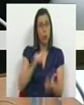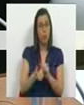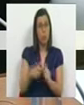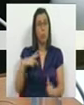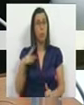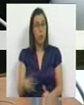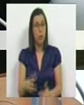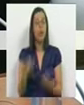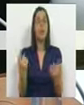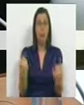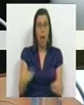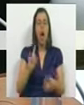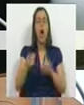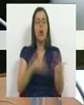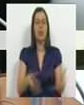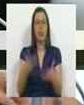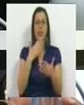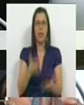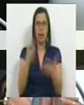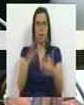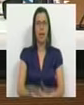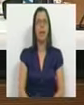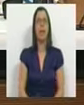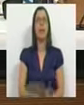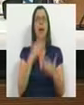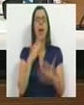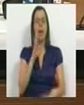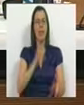desportivo português? Se existe, qual a estratégia? Muito obrigada. Muito obrigada, Sr. Deputado.